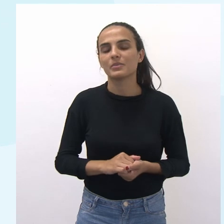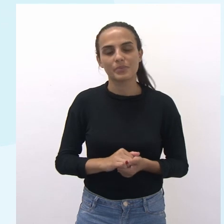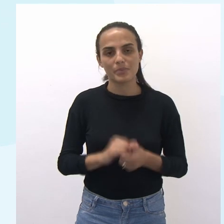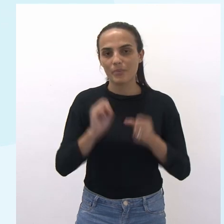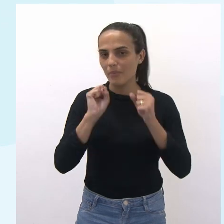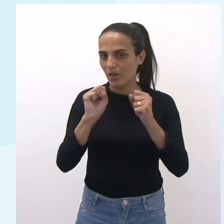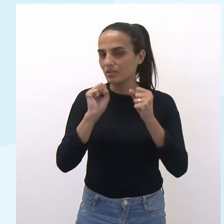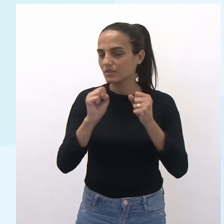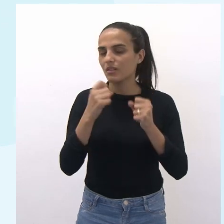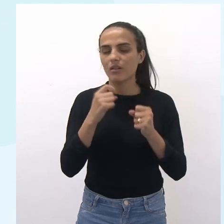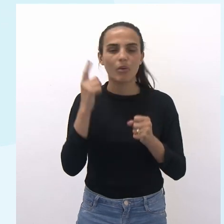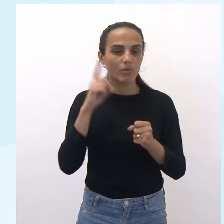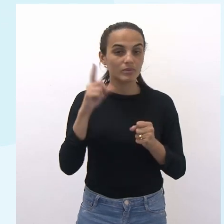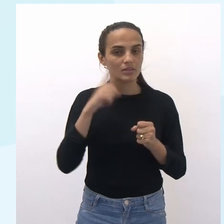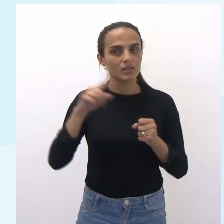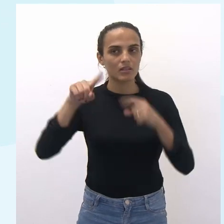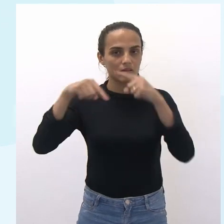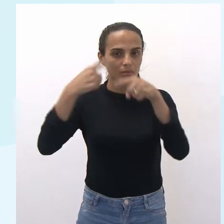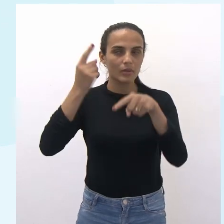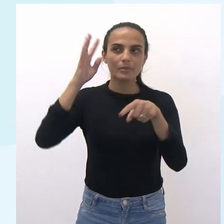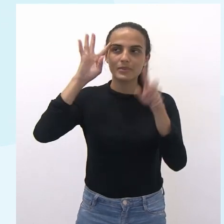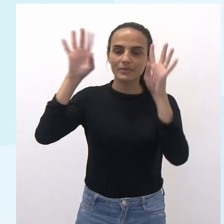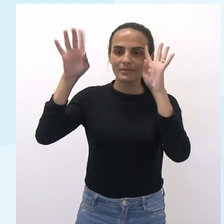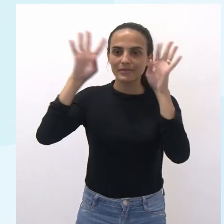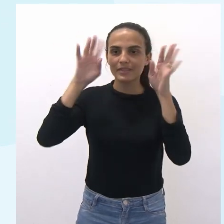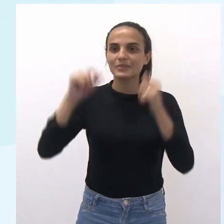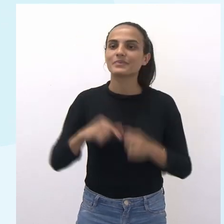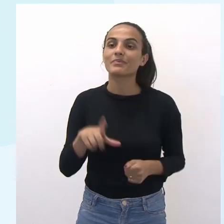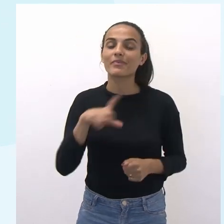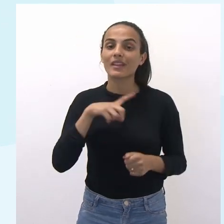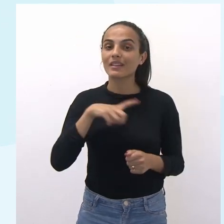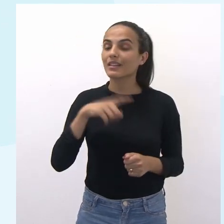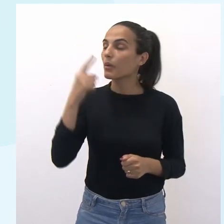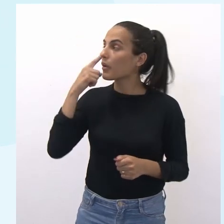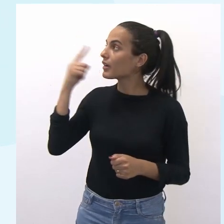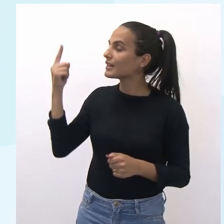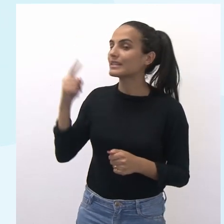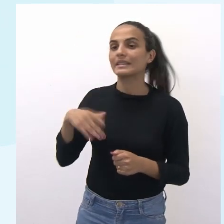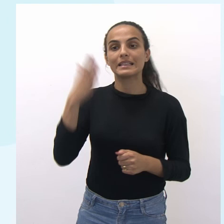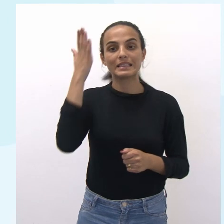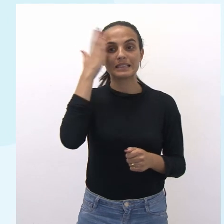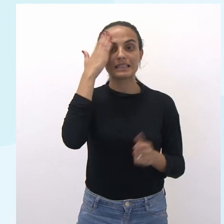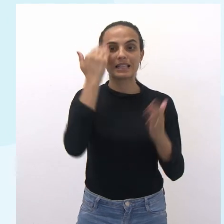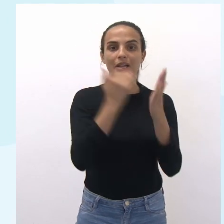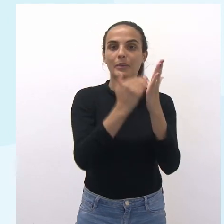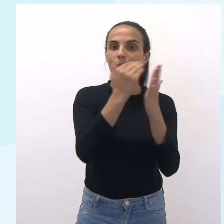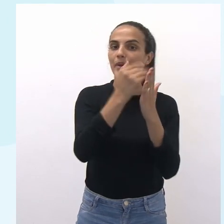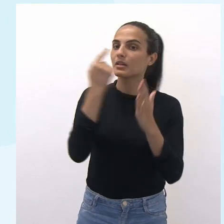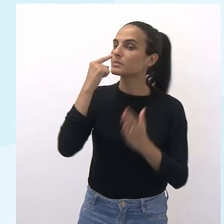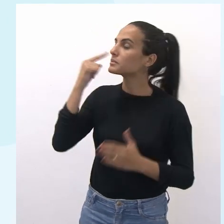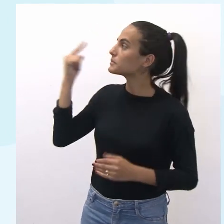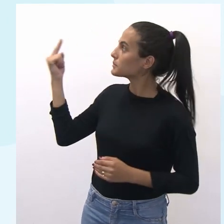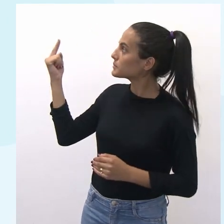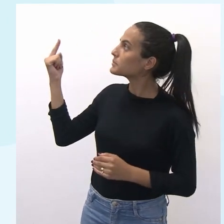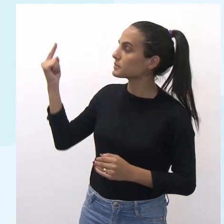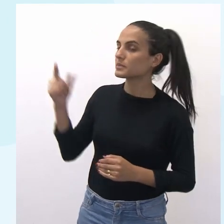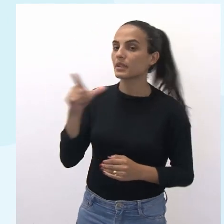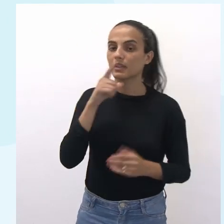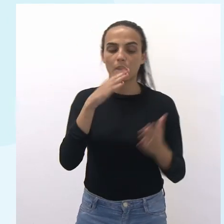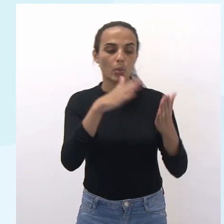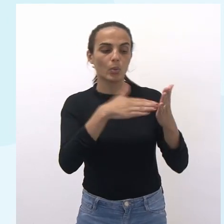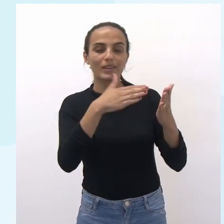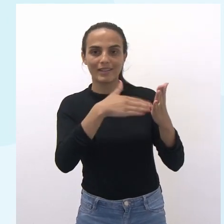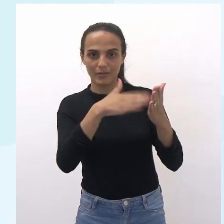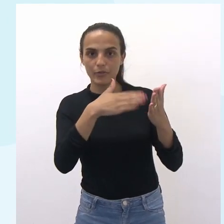portanto, pensar depois. A gente deixou aí um item Saiba Mais, tá? Então, tem um artigo e tem um livro para ser